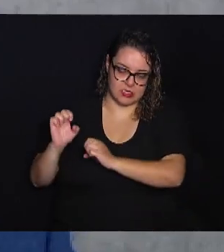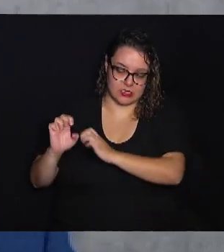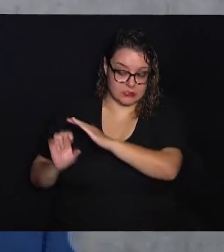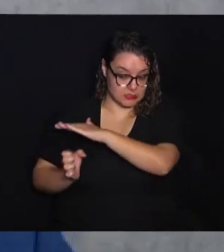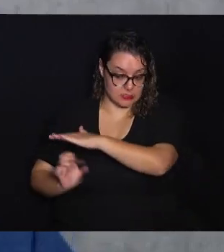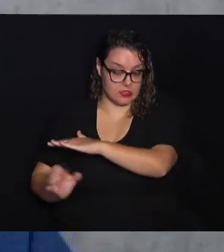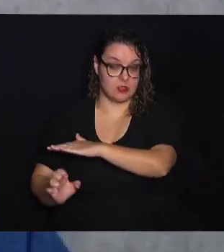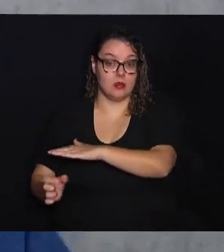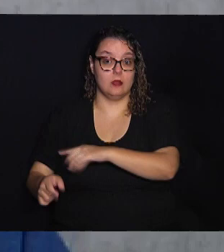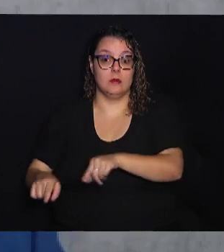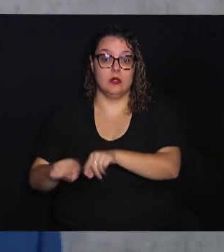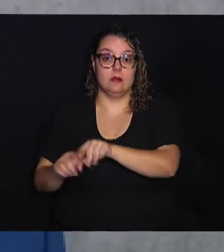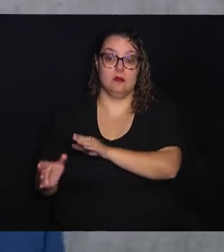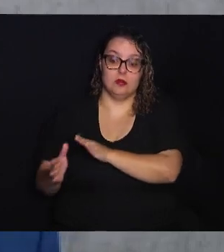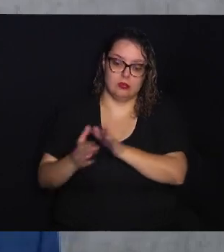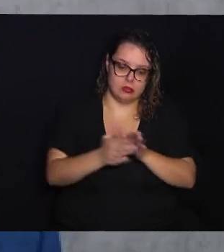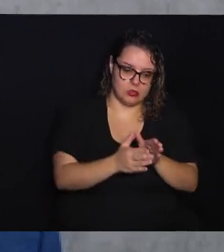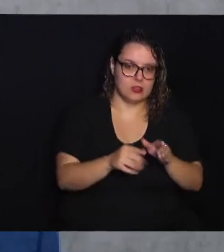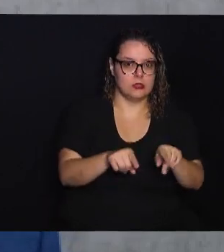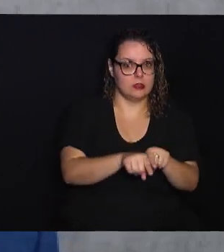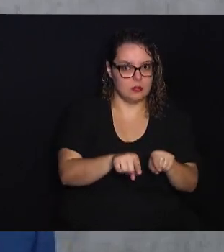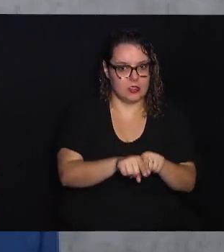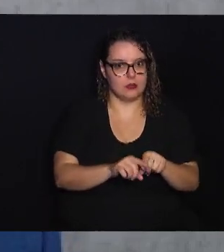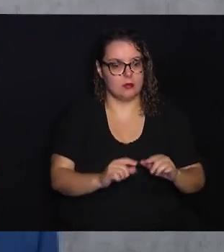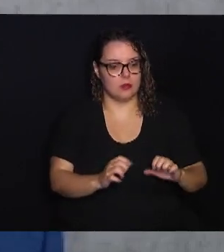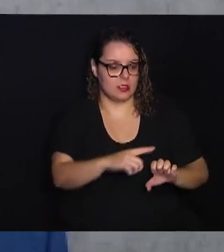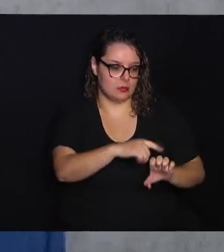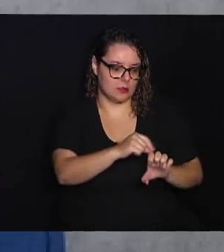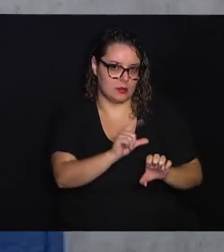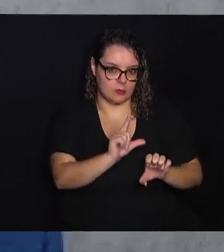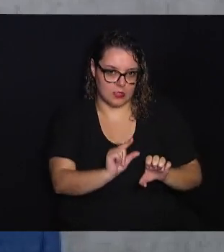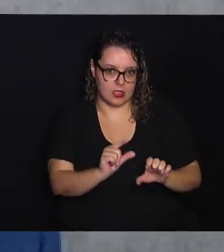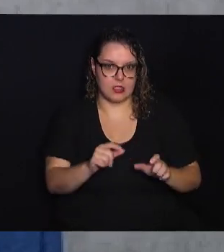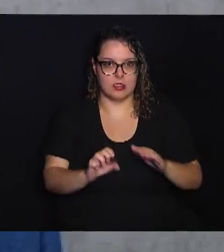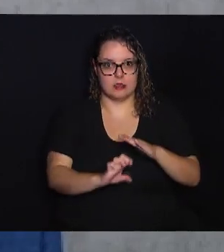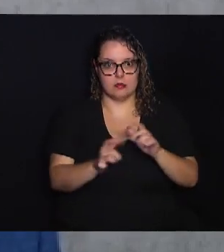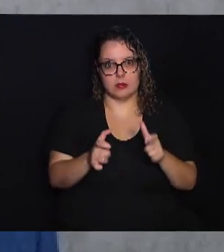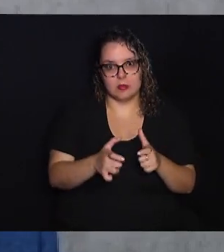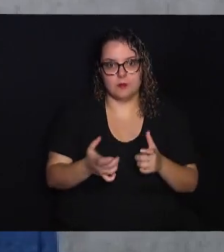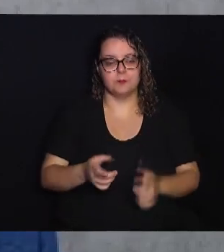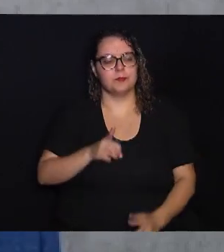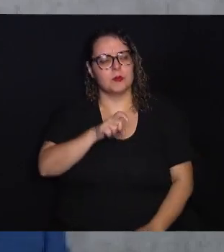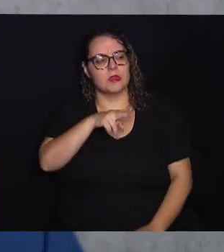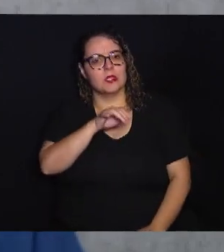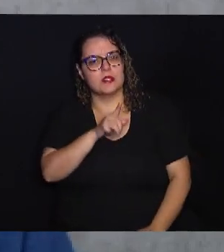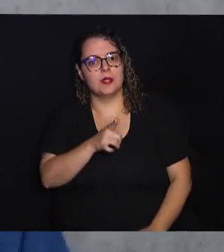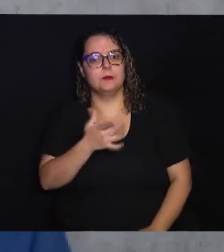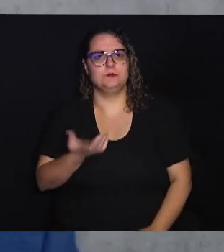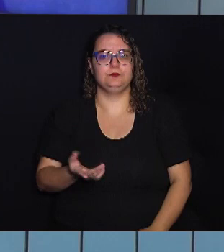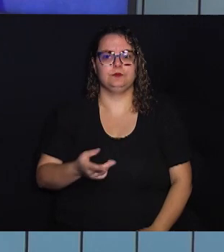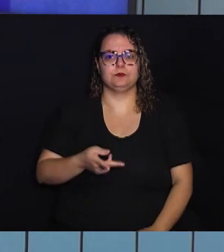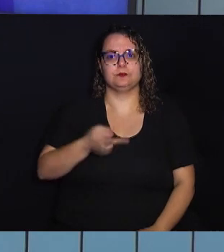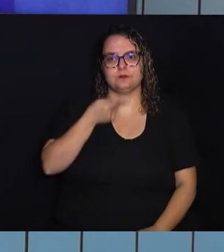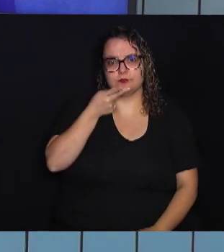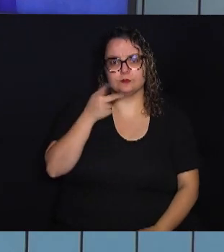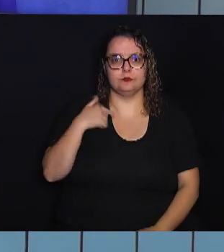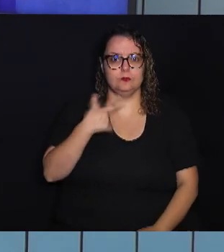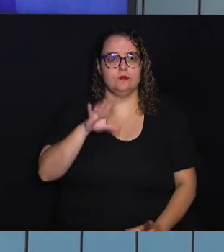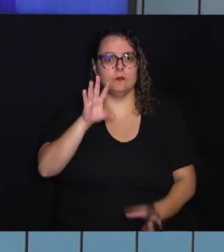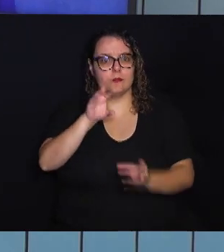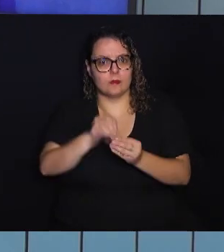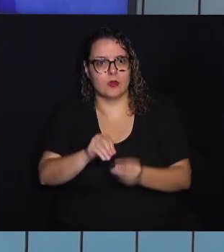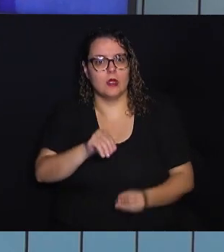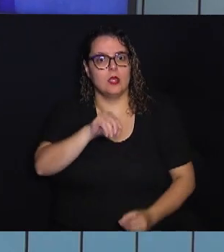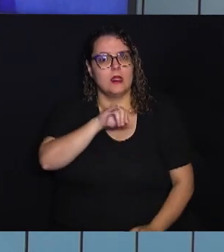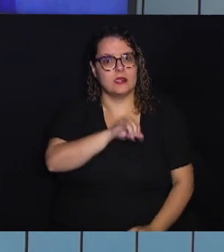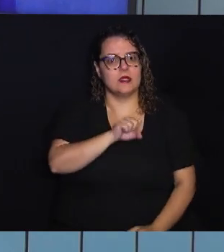empresas, porém, a gente tem que ter ele como um norte para as pequenas e as microempresas também. Daniel, fala para a gente de uma